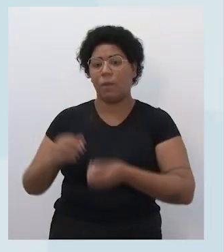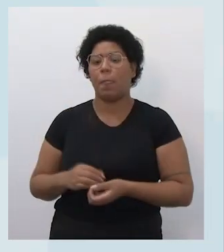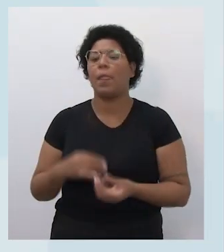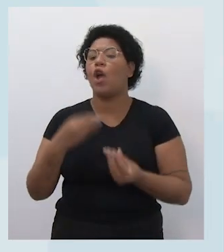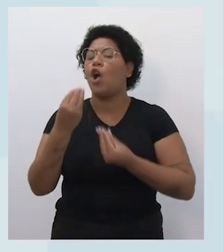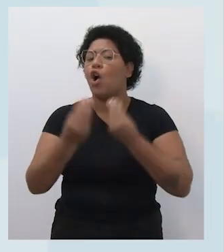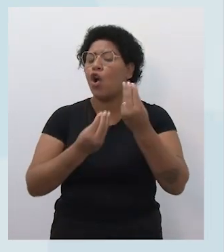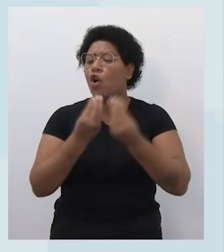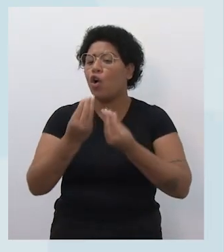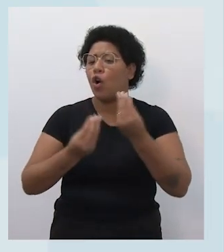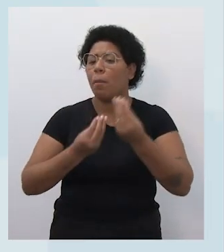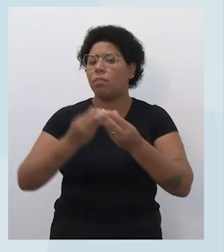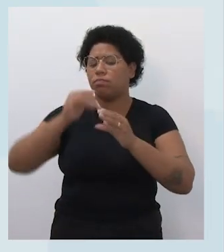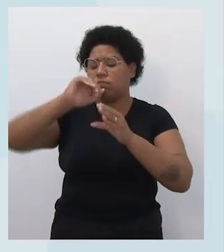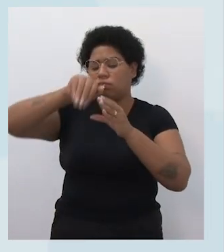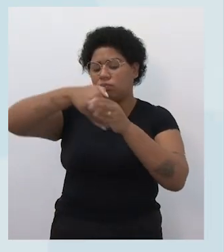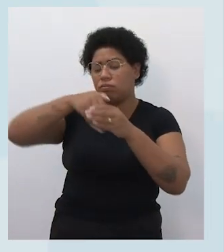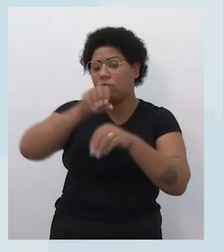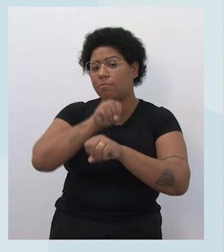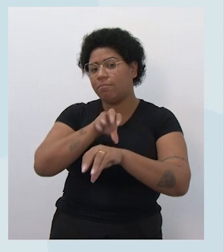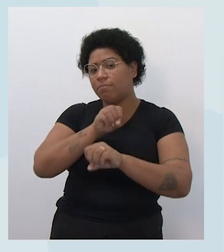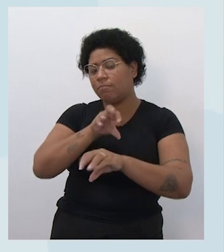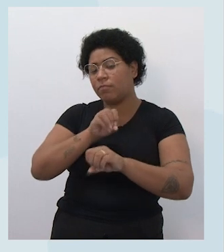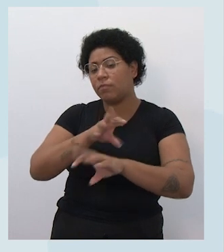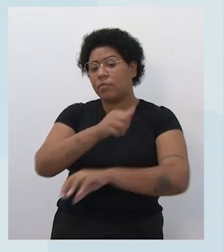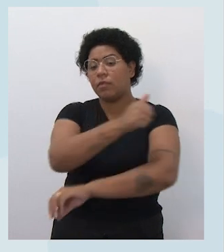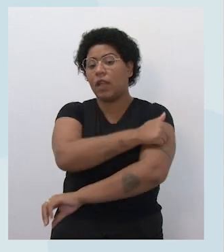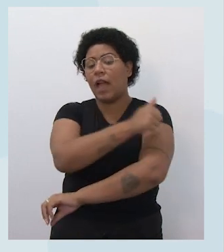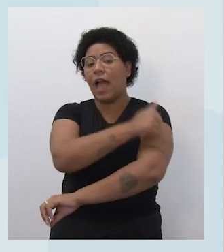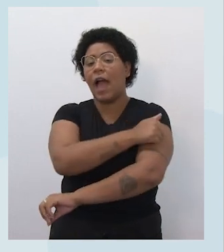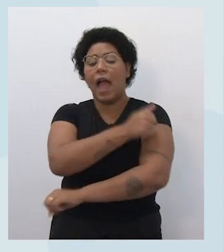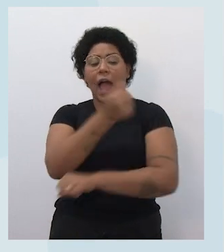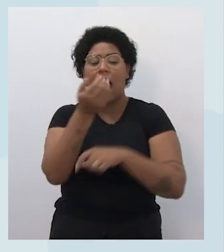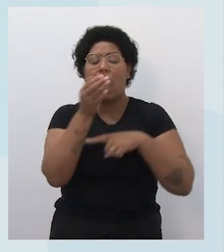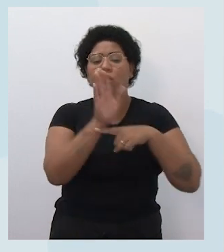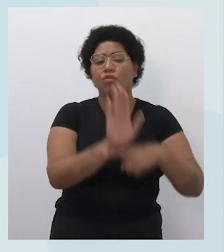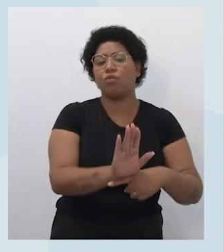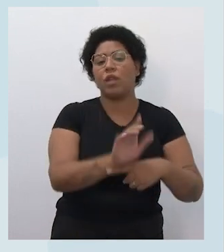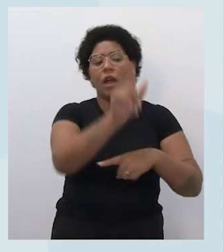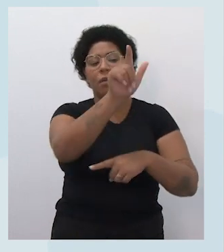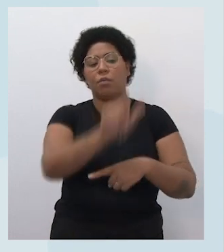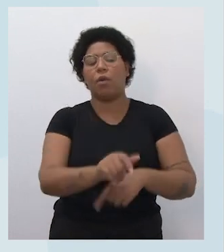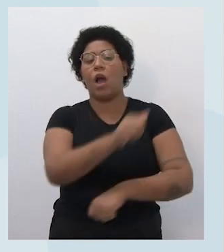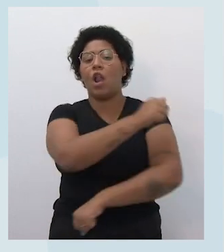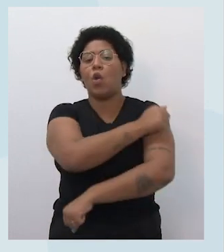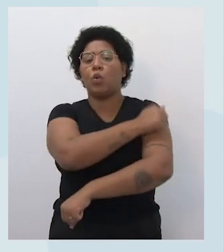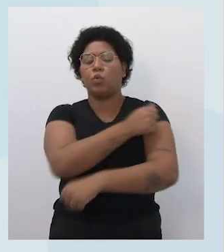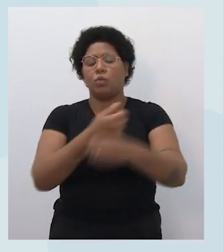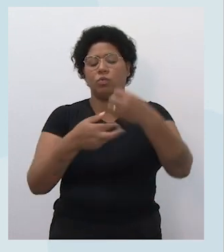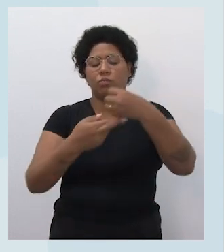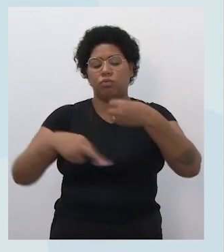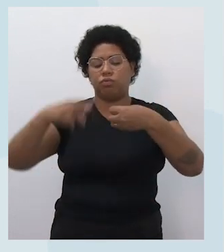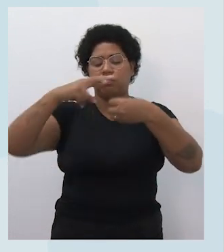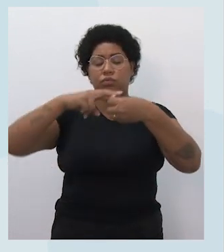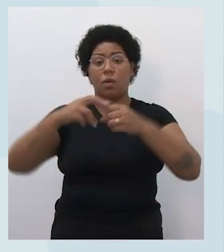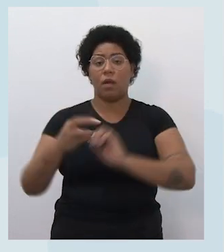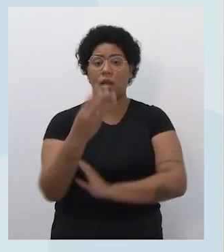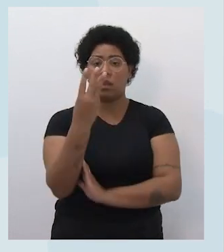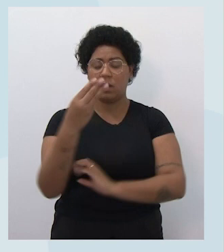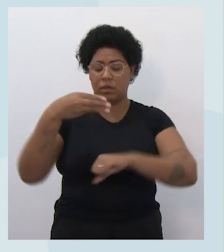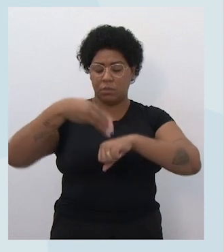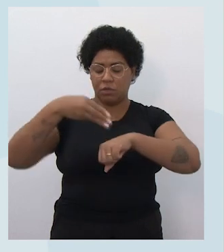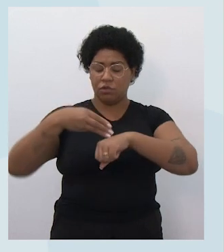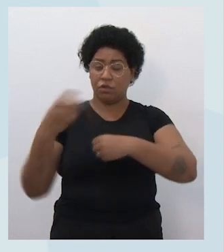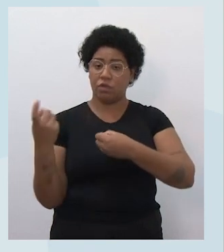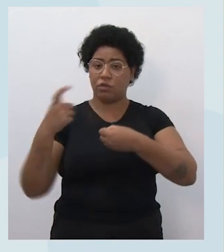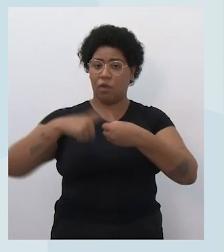Como que a curadoria educacional pode ajudar, então, na recuperação da aprendizagem desses estudantes? 3 minutinhos e nós